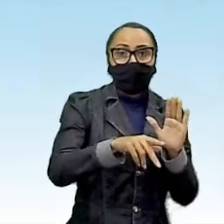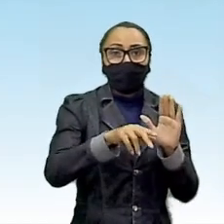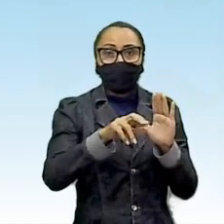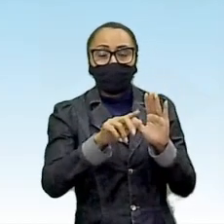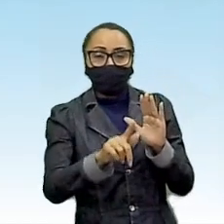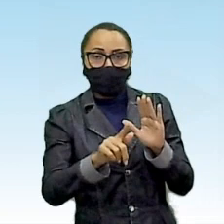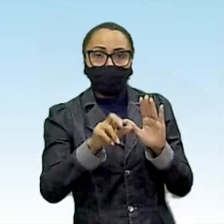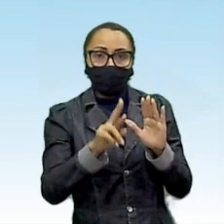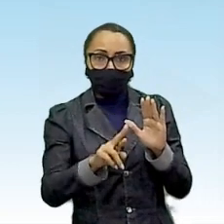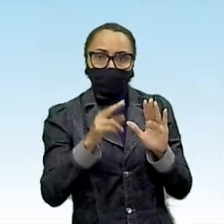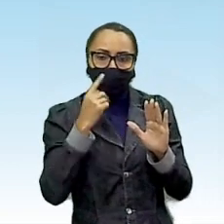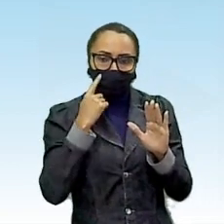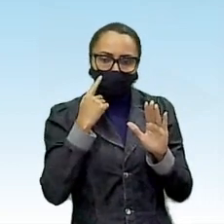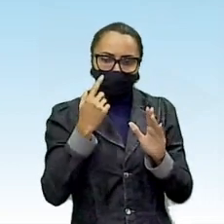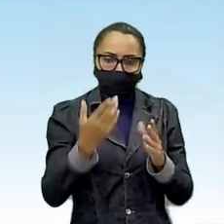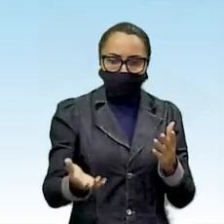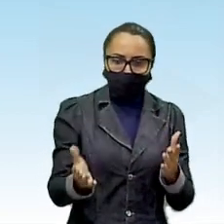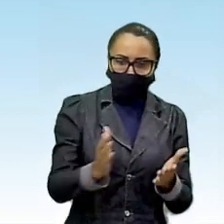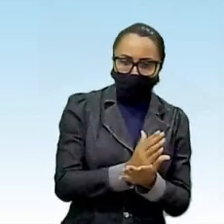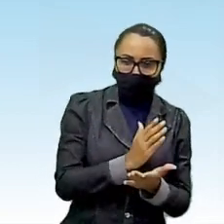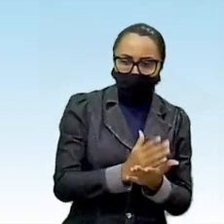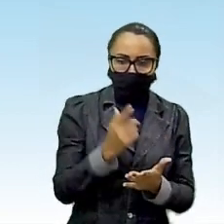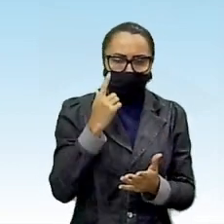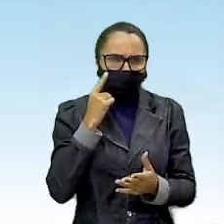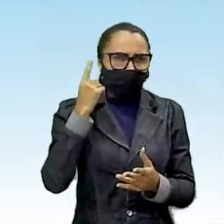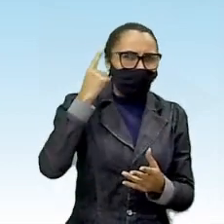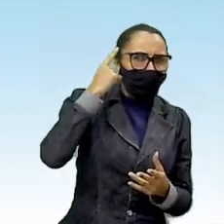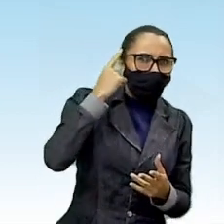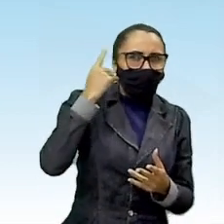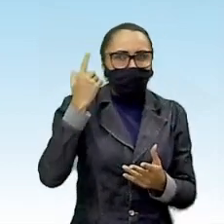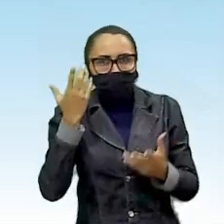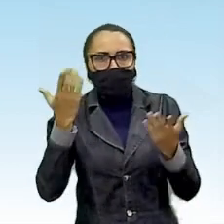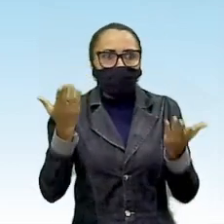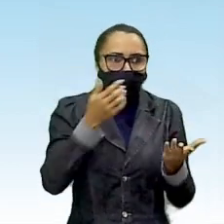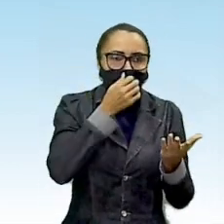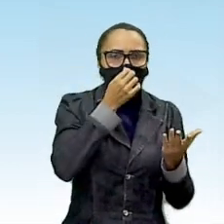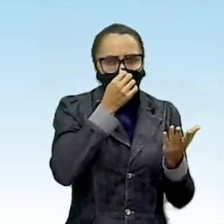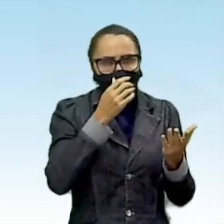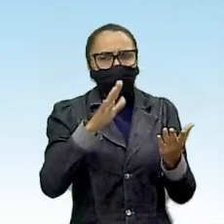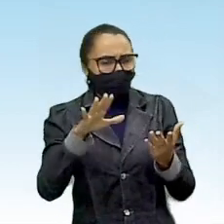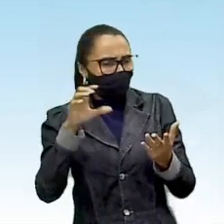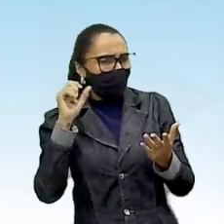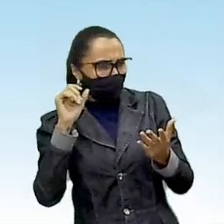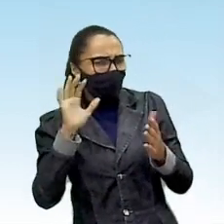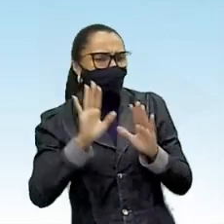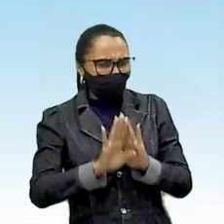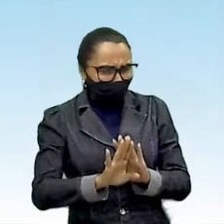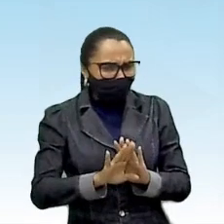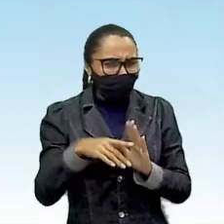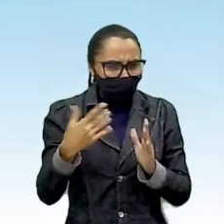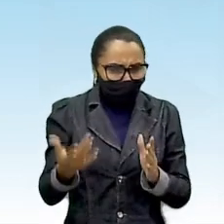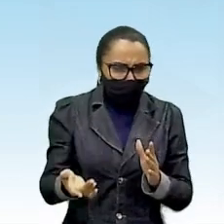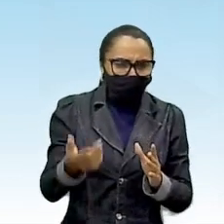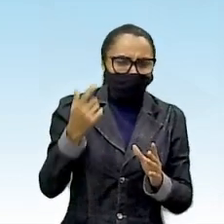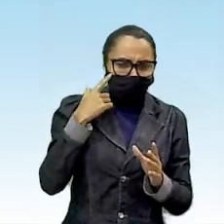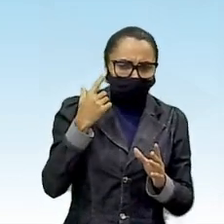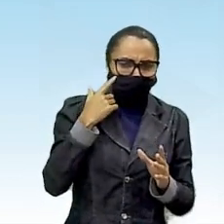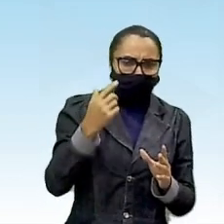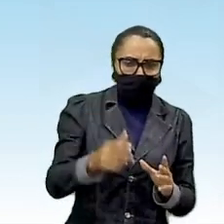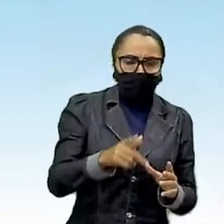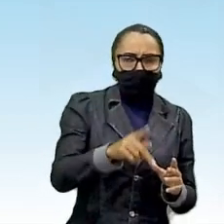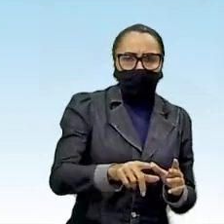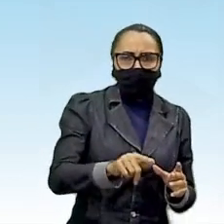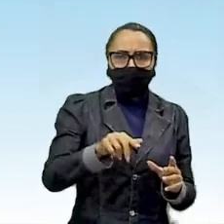de letras, às vezes a gente fica com dúvida, né? A gente já escutou sobre GRO, já escutou sobre PGR, e às vezes a gente